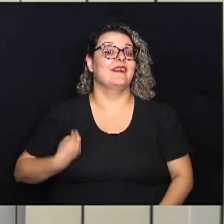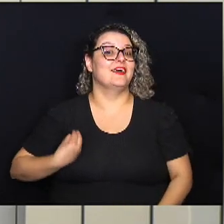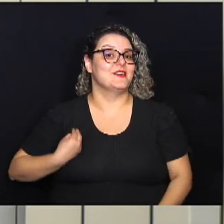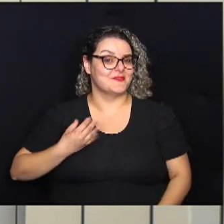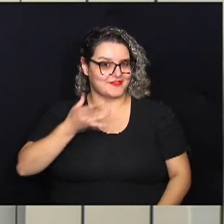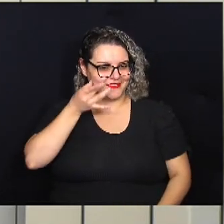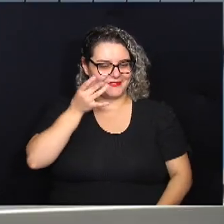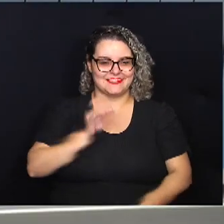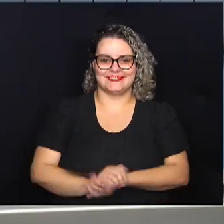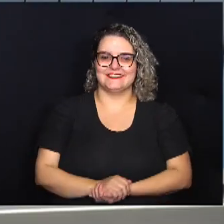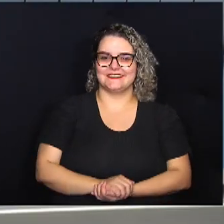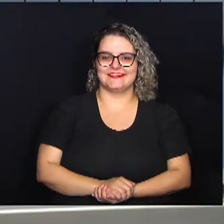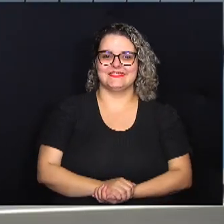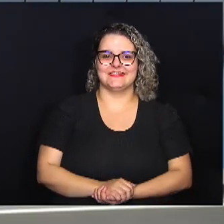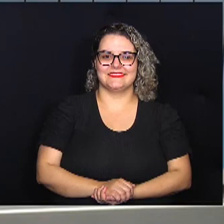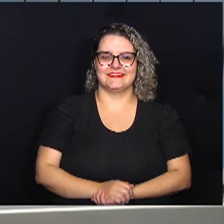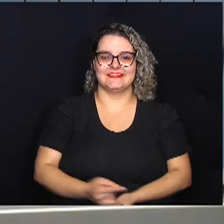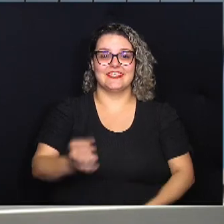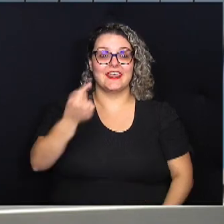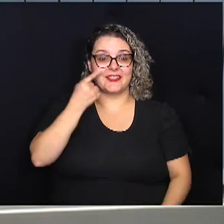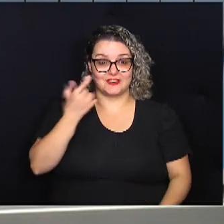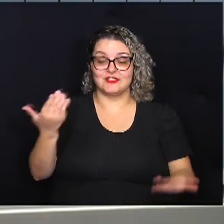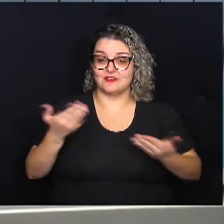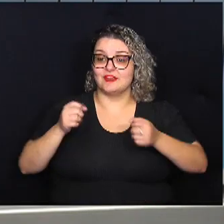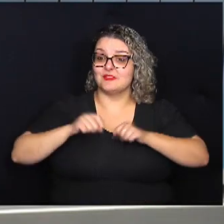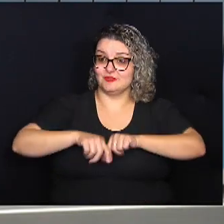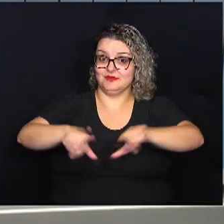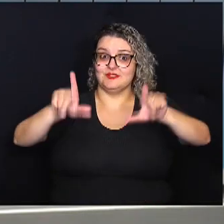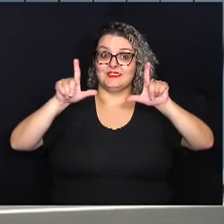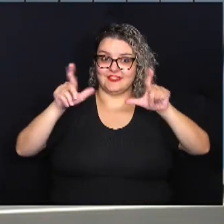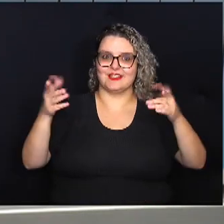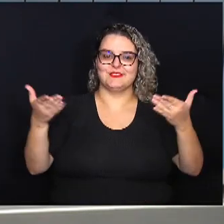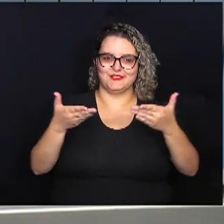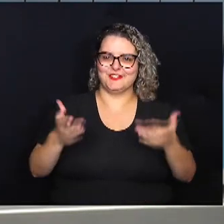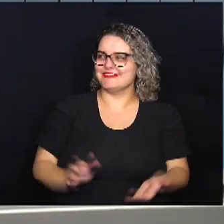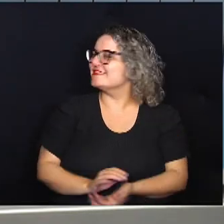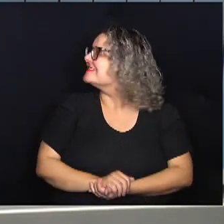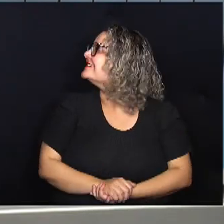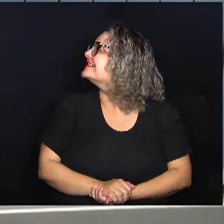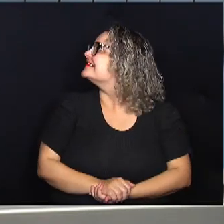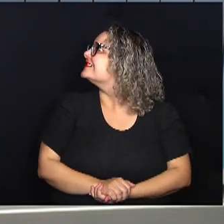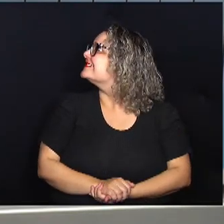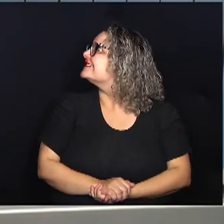ao vivo. Confira a partir de agora os destaques de hoje.